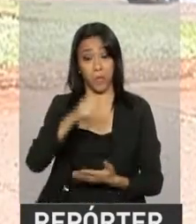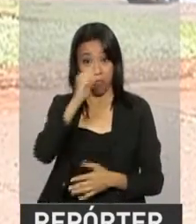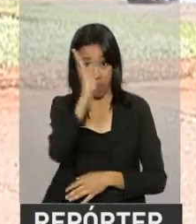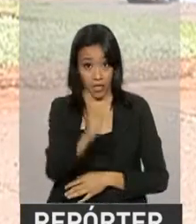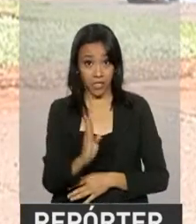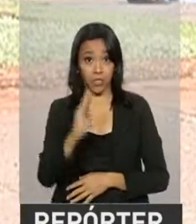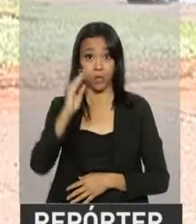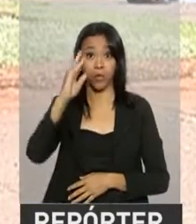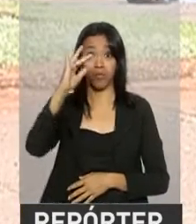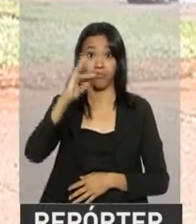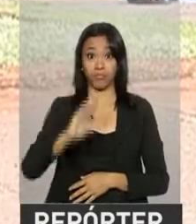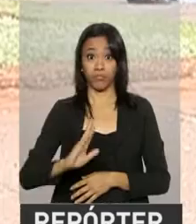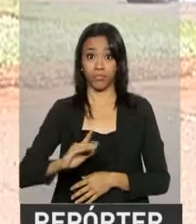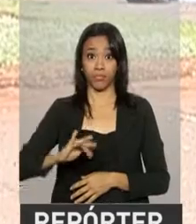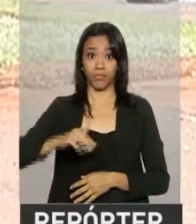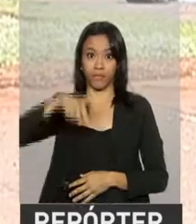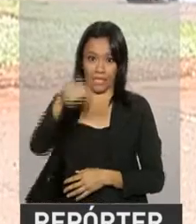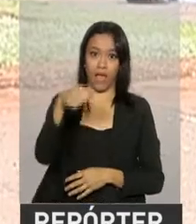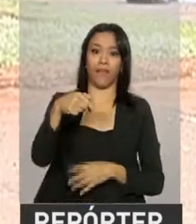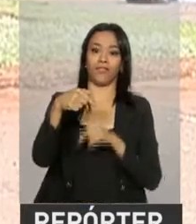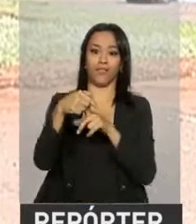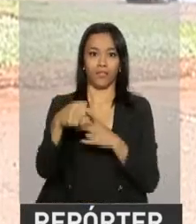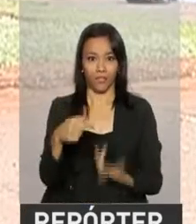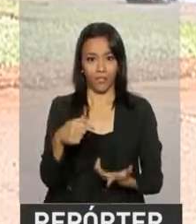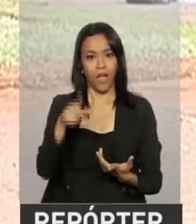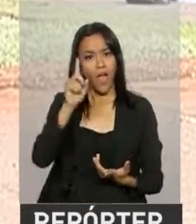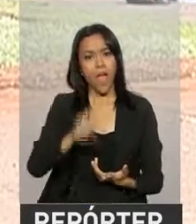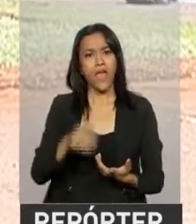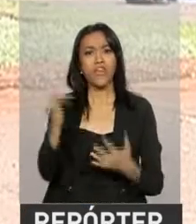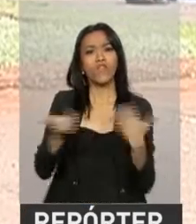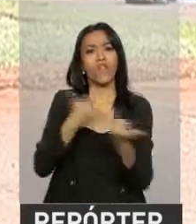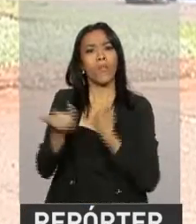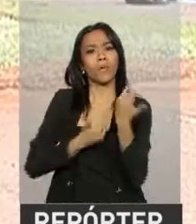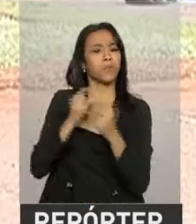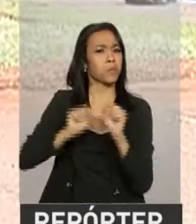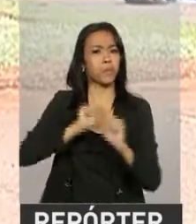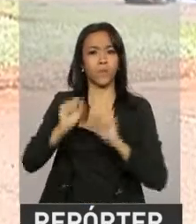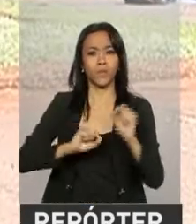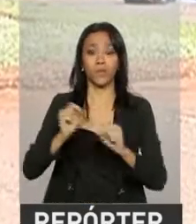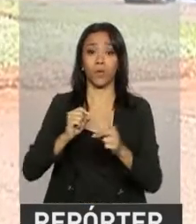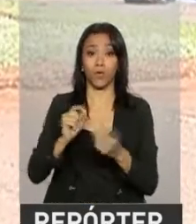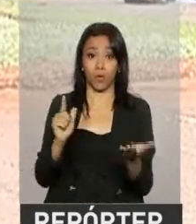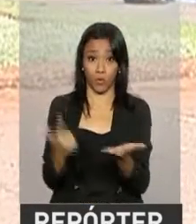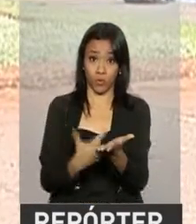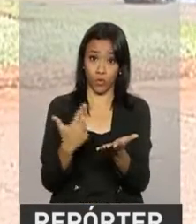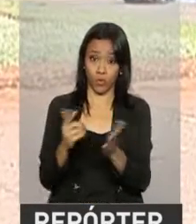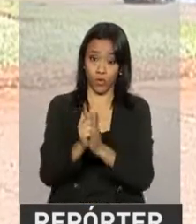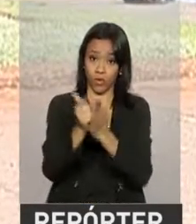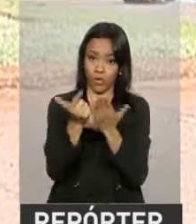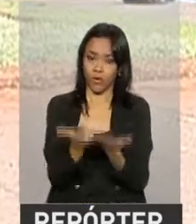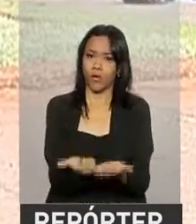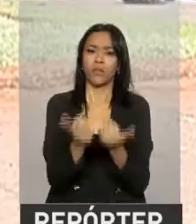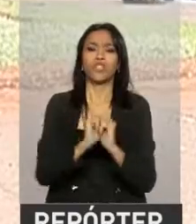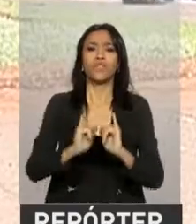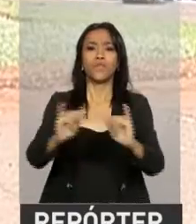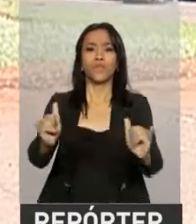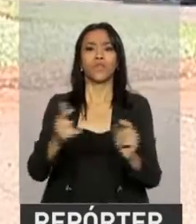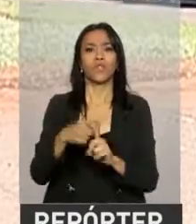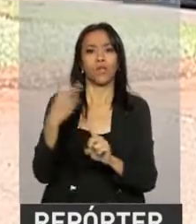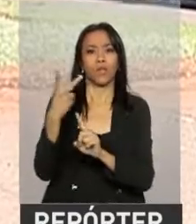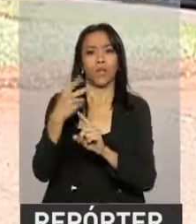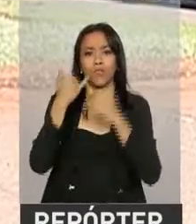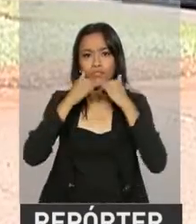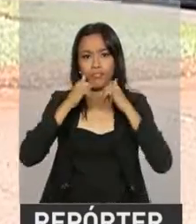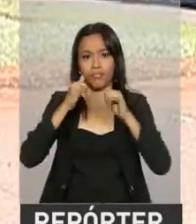nos últimos dois anos esses dados são do boletim sobre energia eólica que a energia dos ventos do ministério de minas e